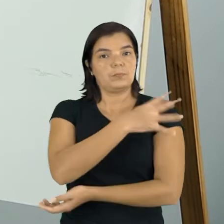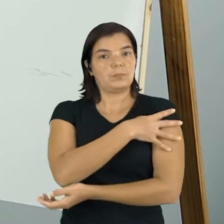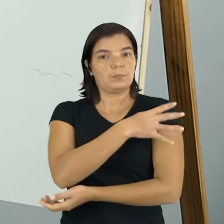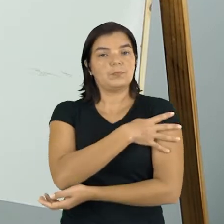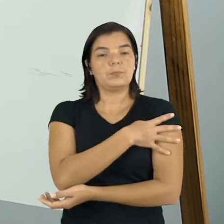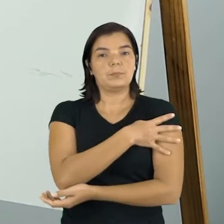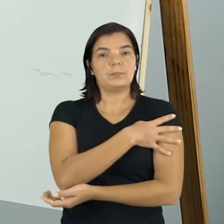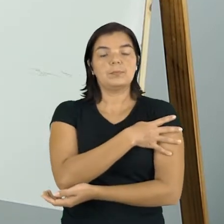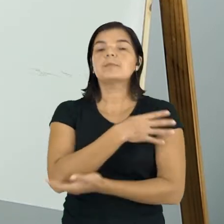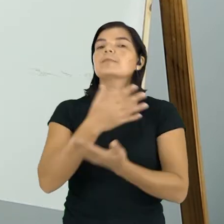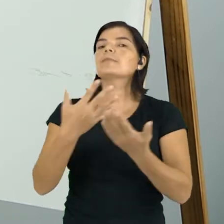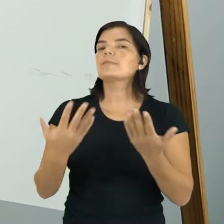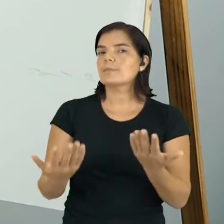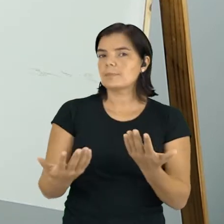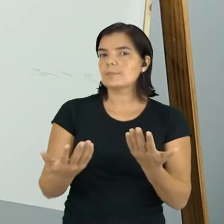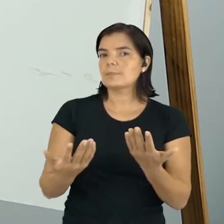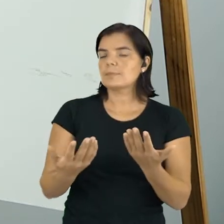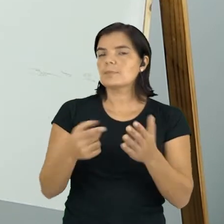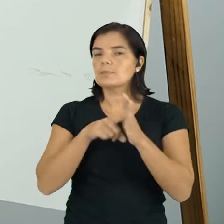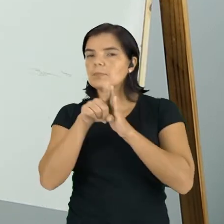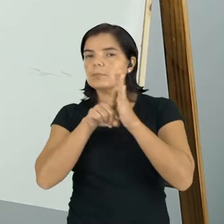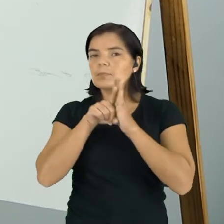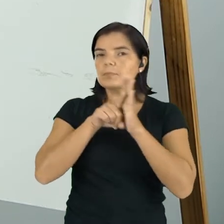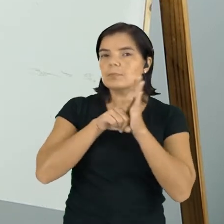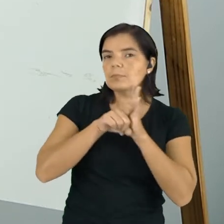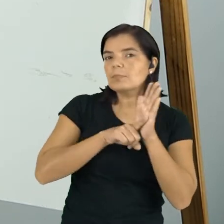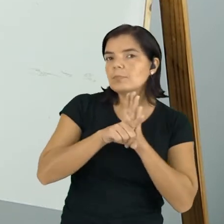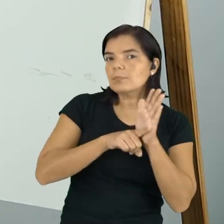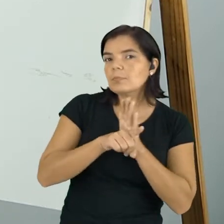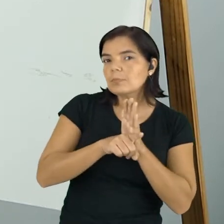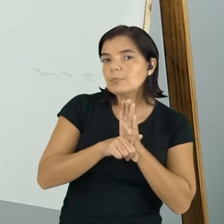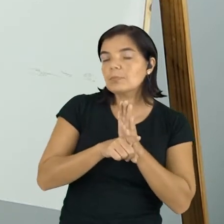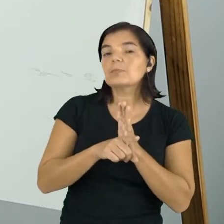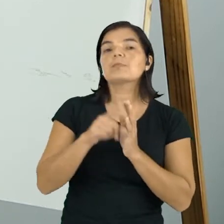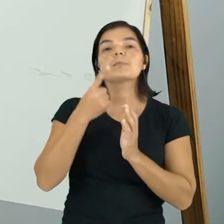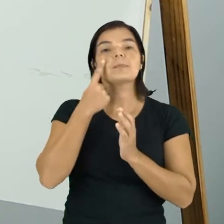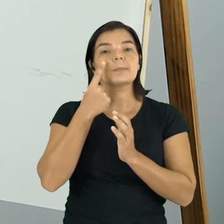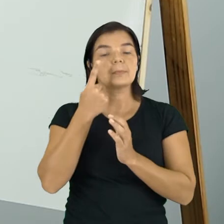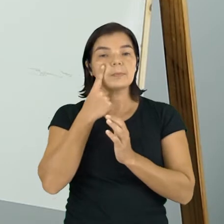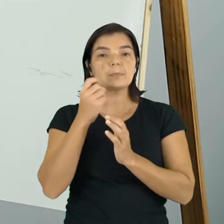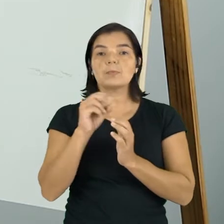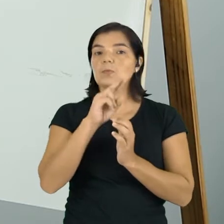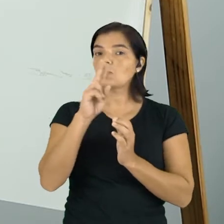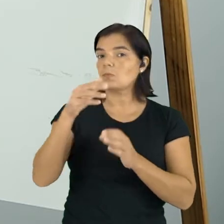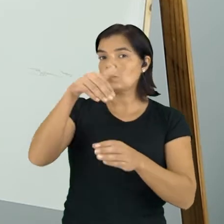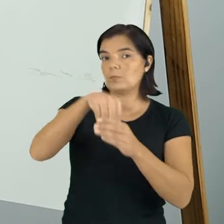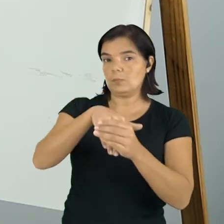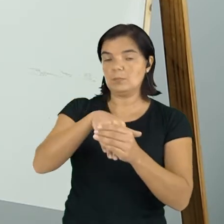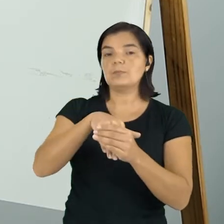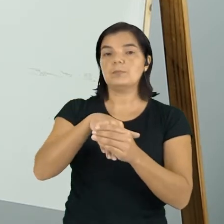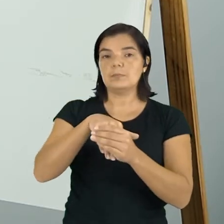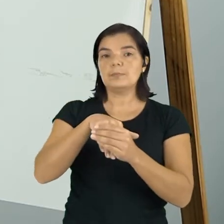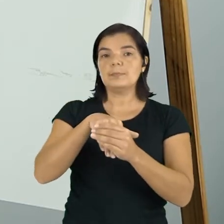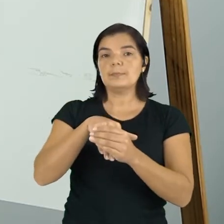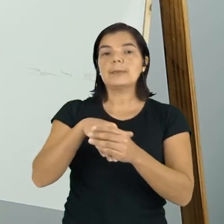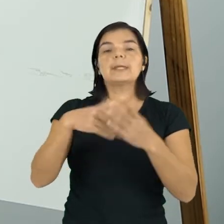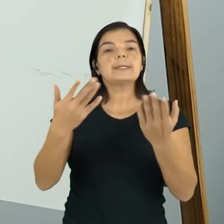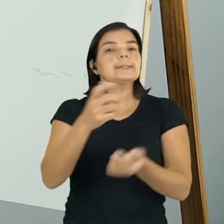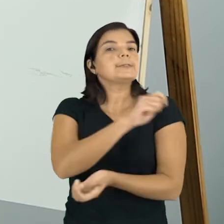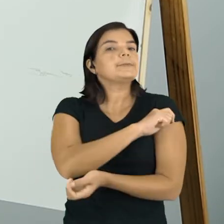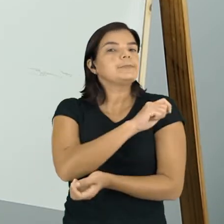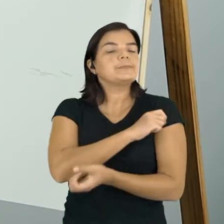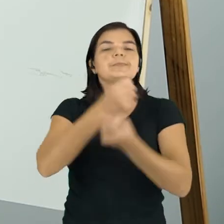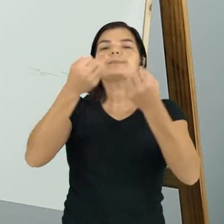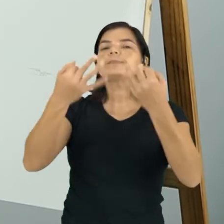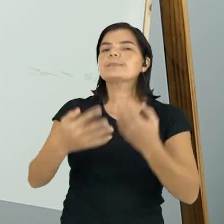quarto ano. E aí nós vamos fazer uma pesquisa, um levantamento de dados ou uma votação, né? E os alunos